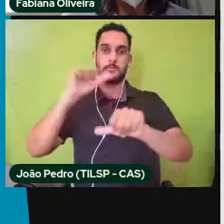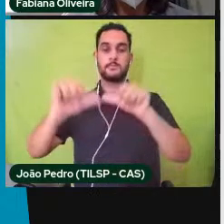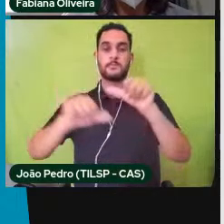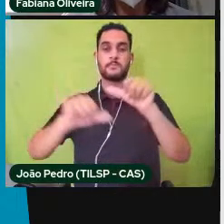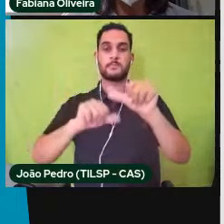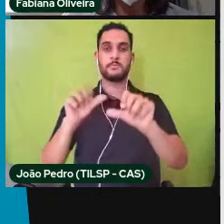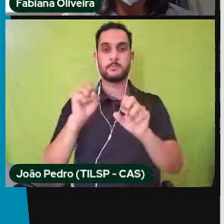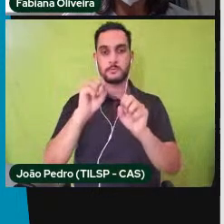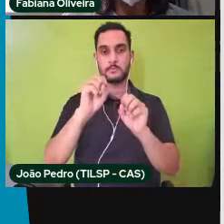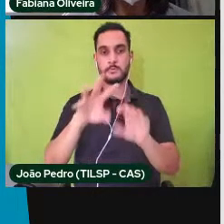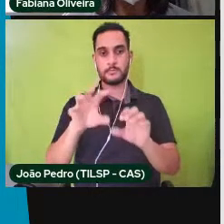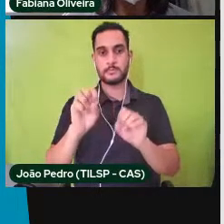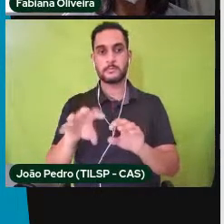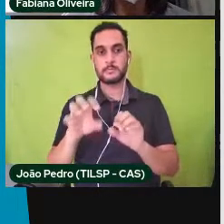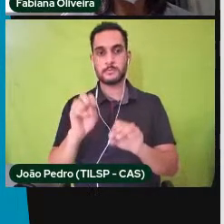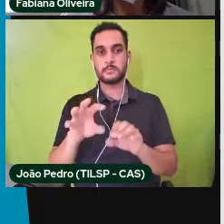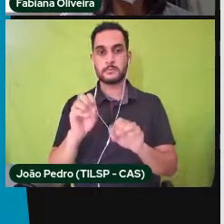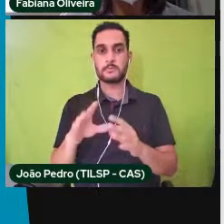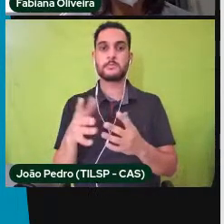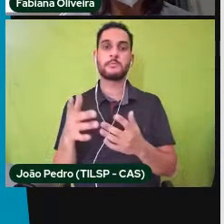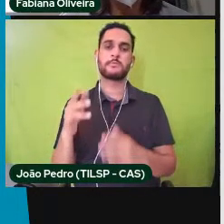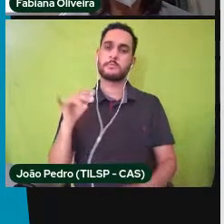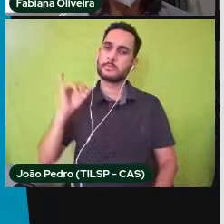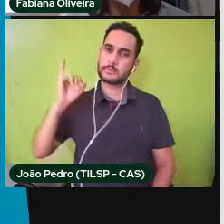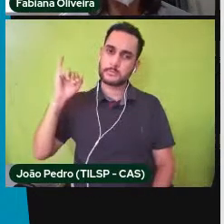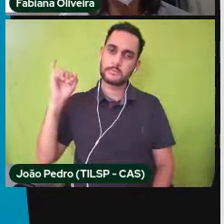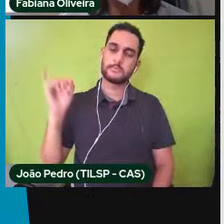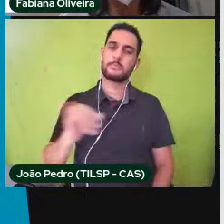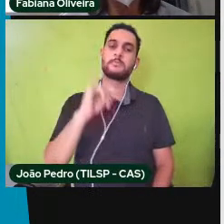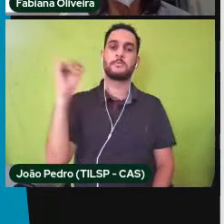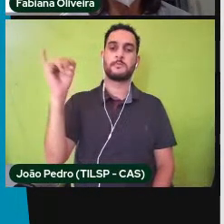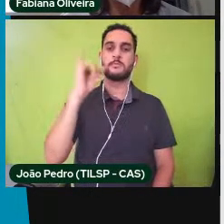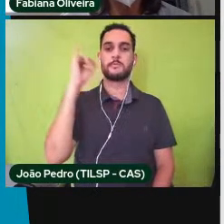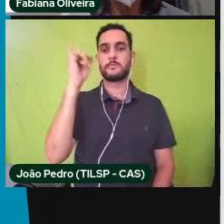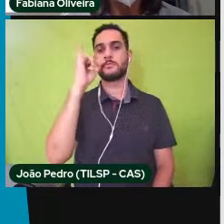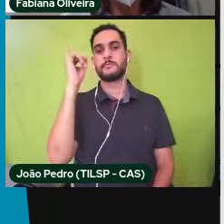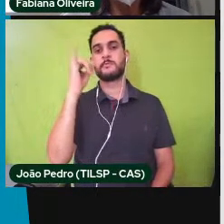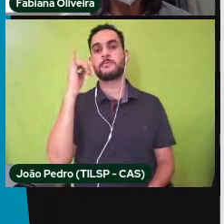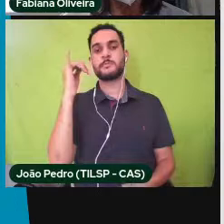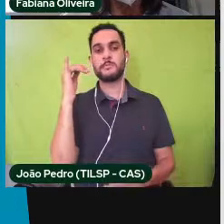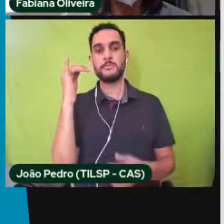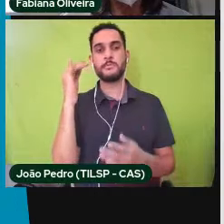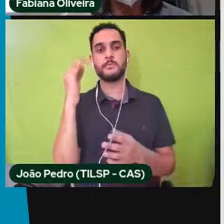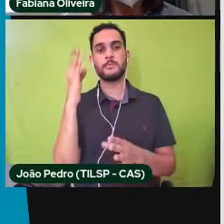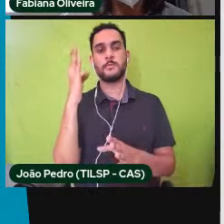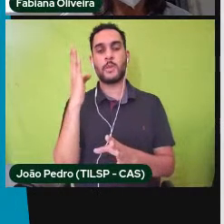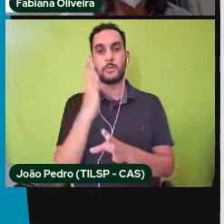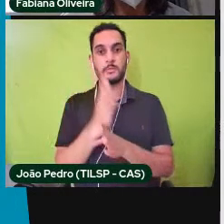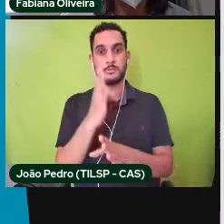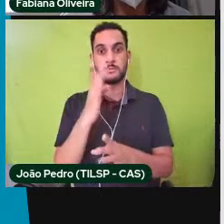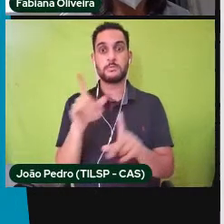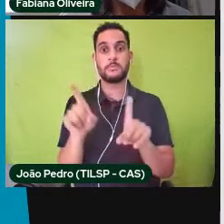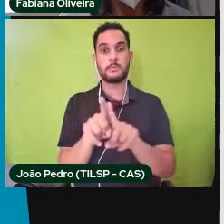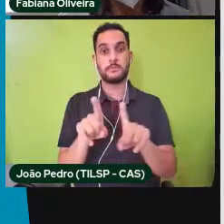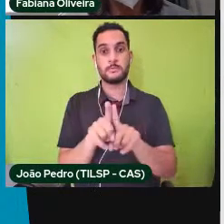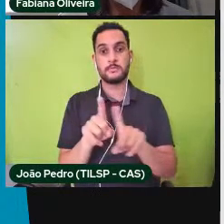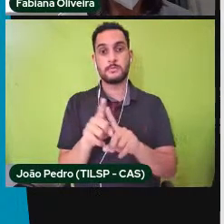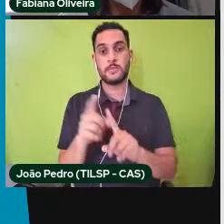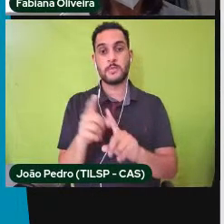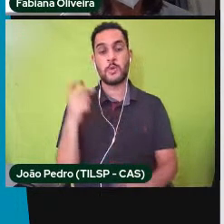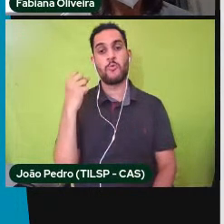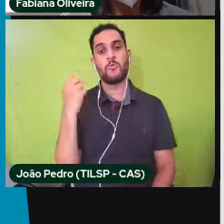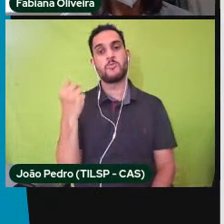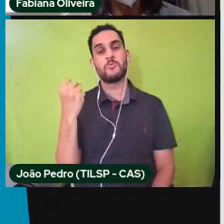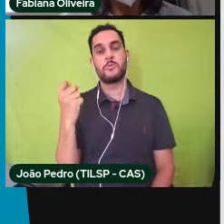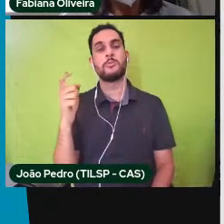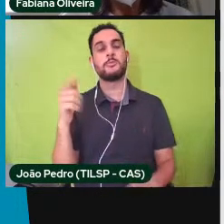educação é considerado um elemento fundamental para essas descobertas e para o fortalecimento do nosso potencial.